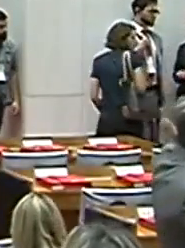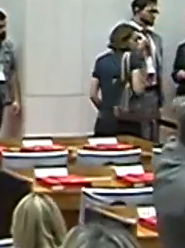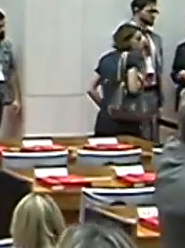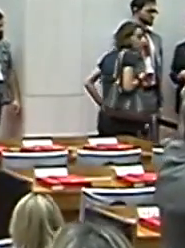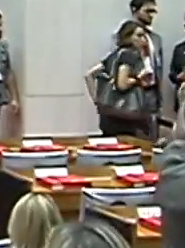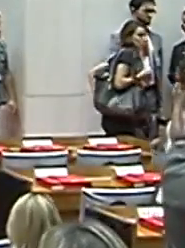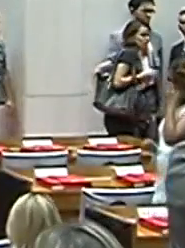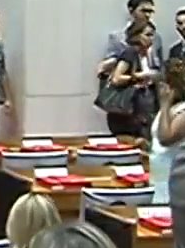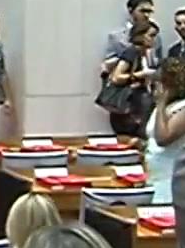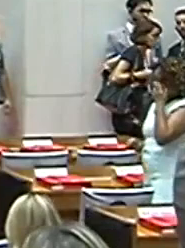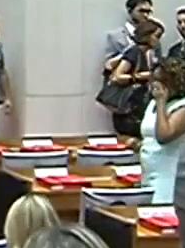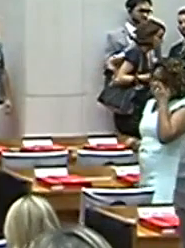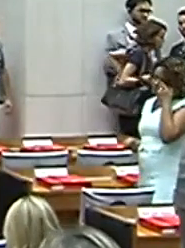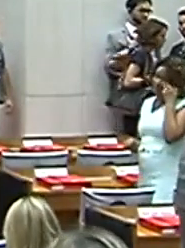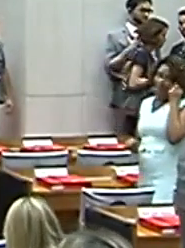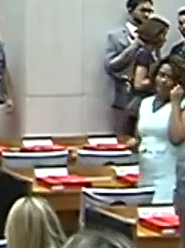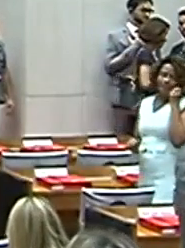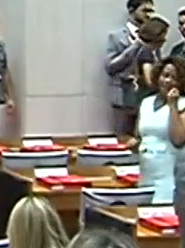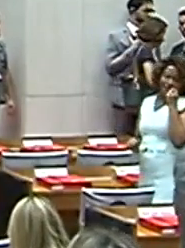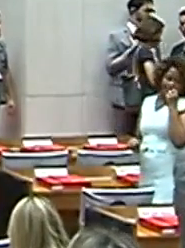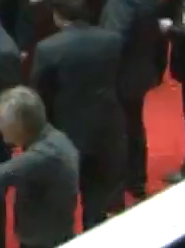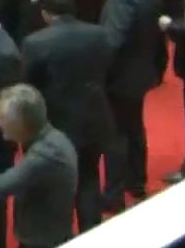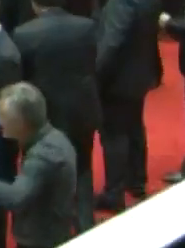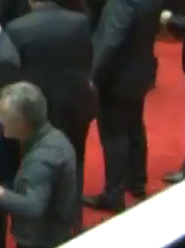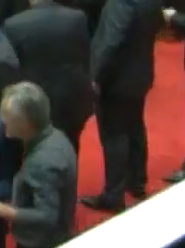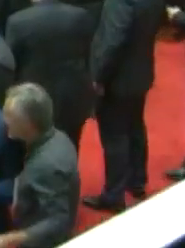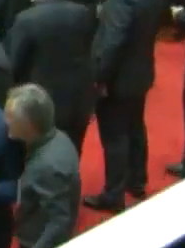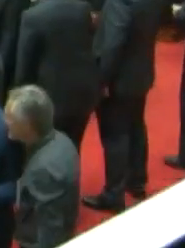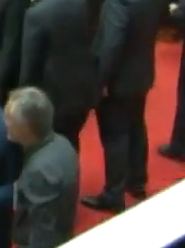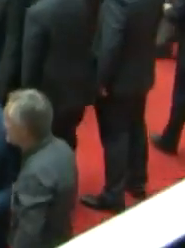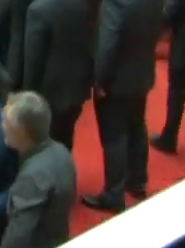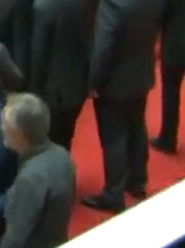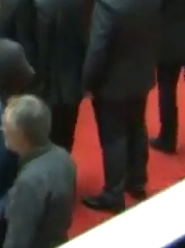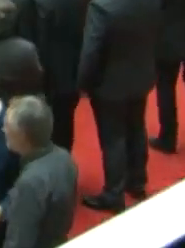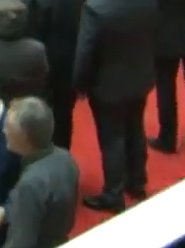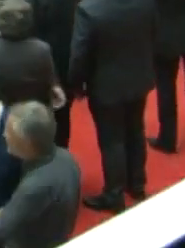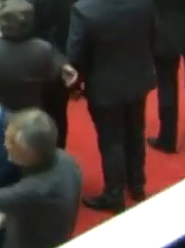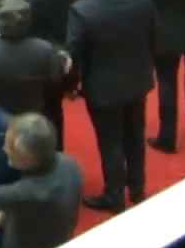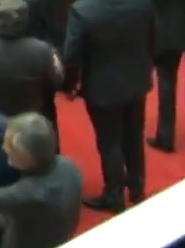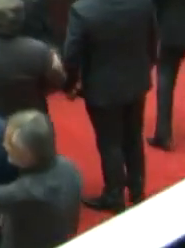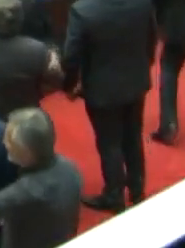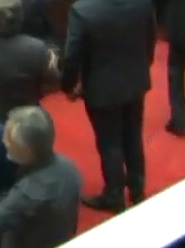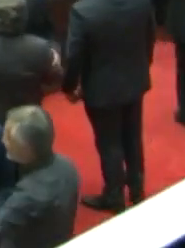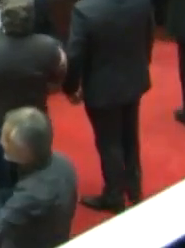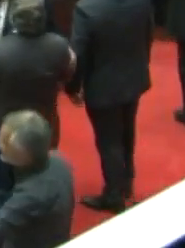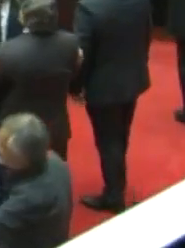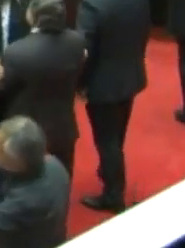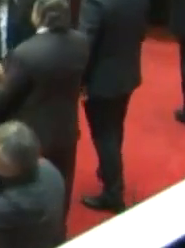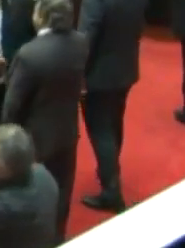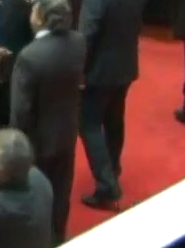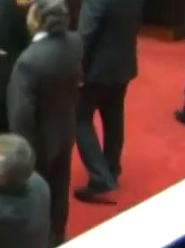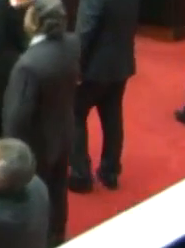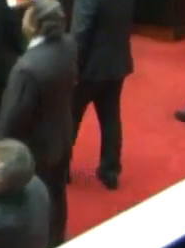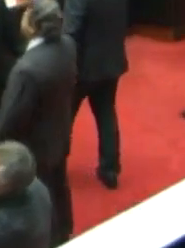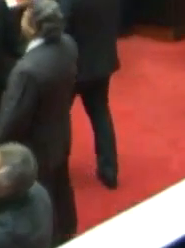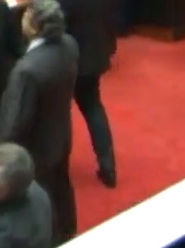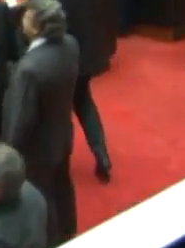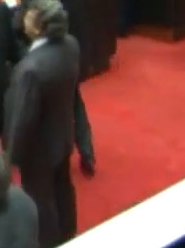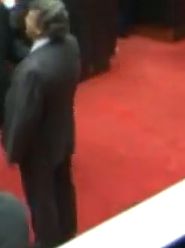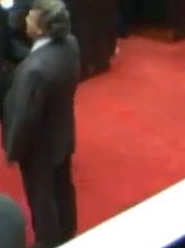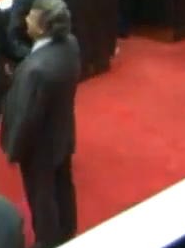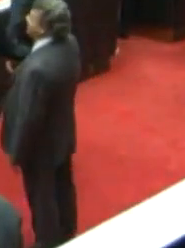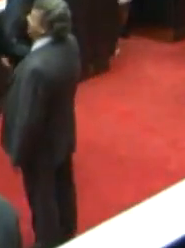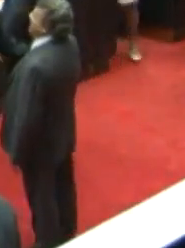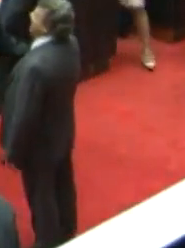lotado. Vários deputados e seus familiares já estão aqui. O cerimonial, inclusive, já passa agora a orientar